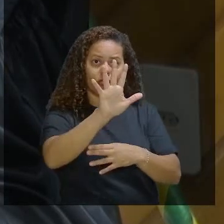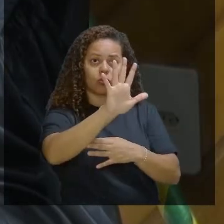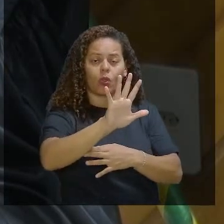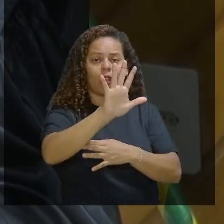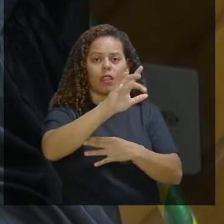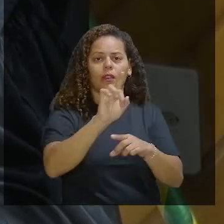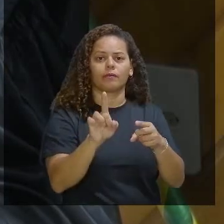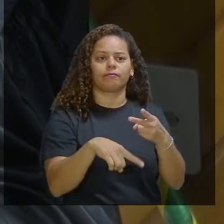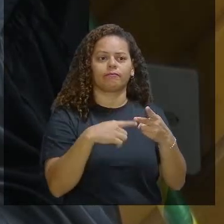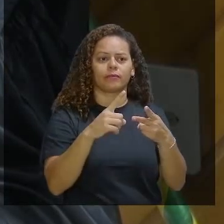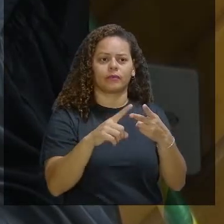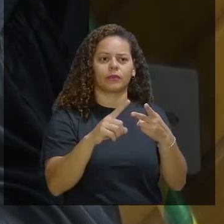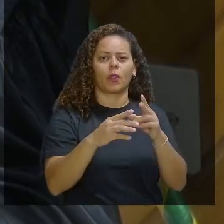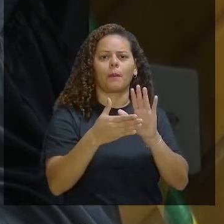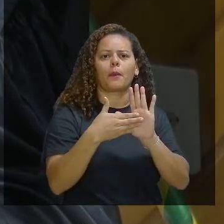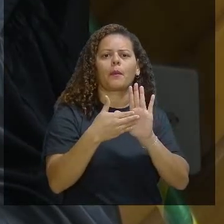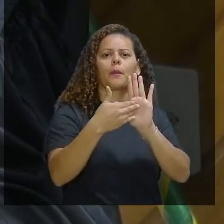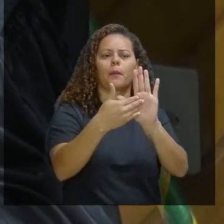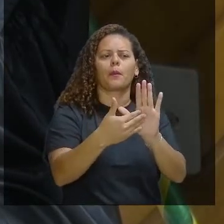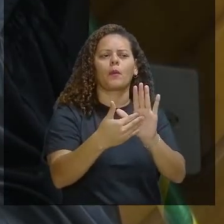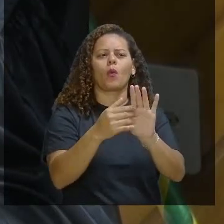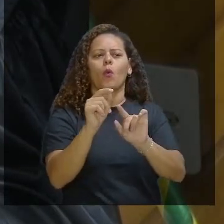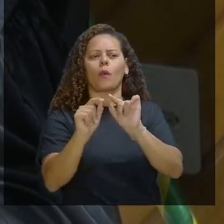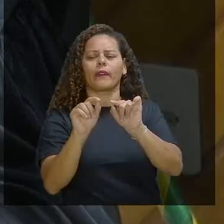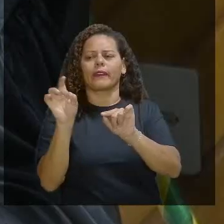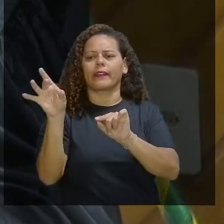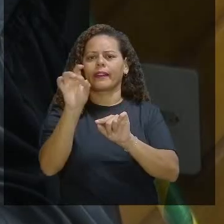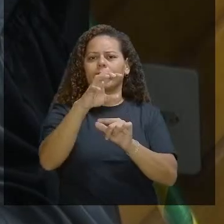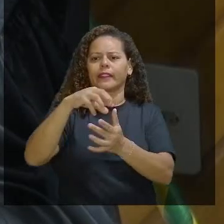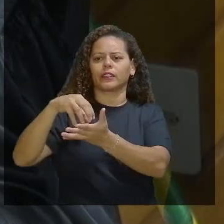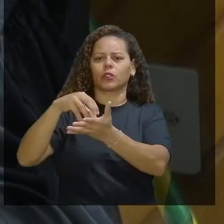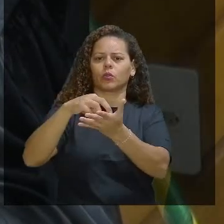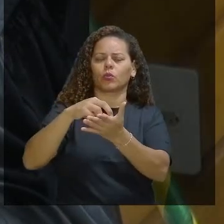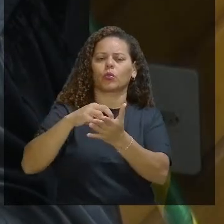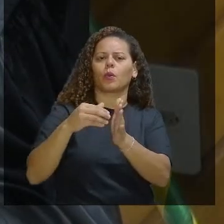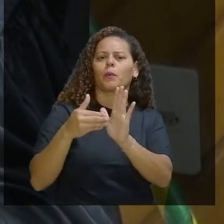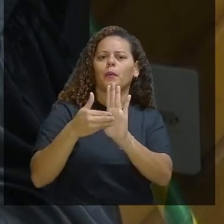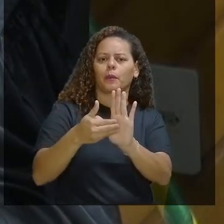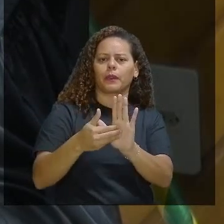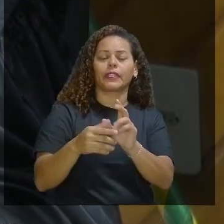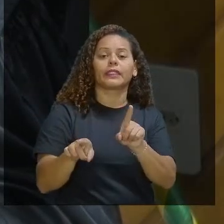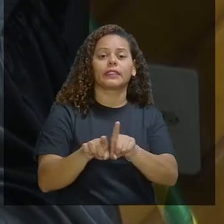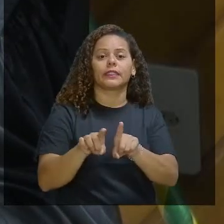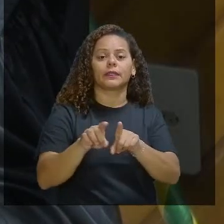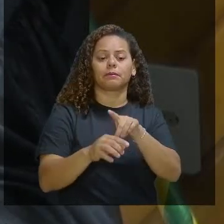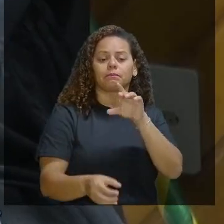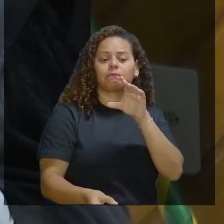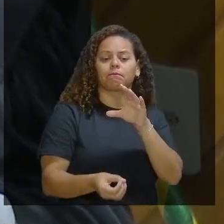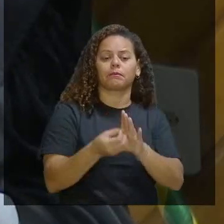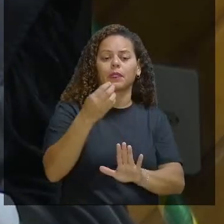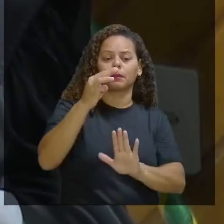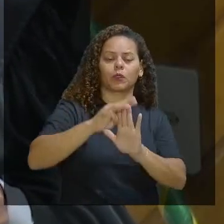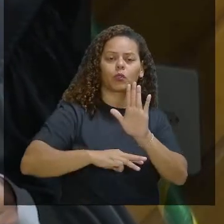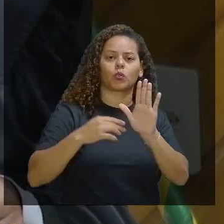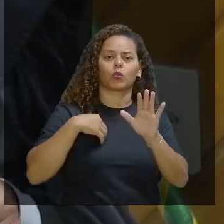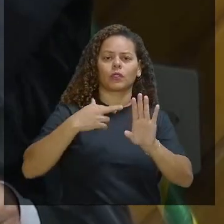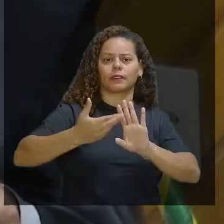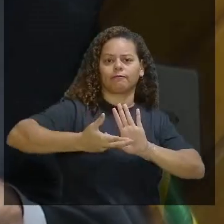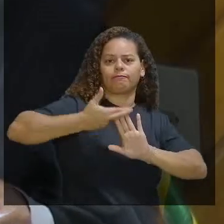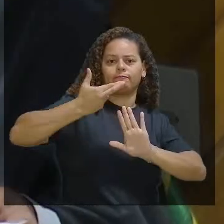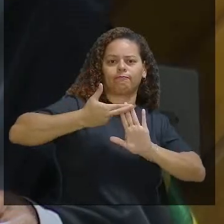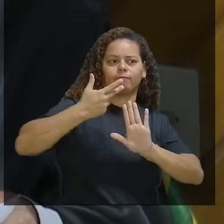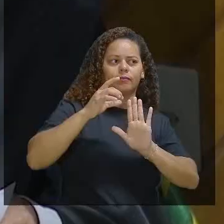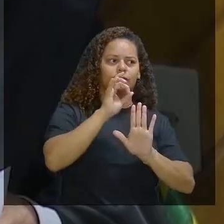alteração na composição das zonas eleitorais abrangidas pelos núcleos. E 3. Elaborar uma minuta de resolução